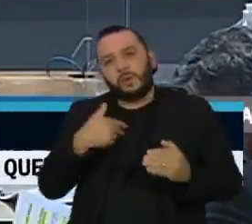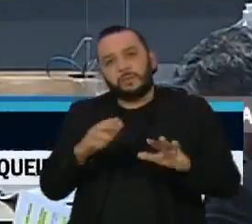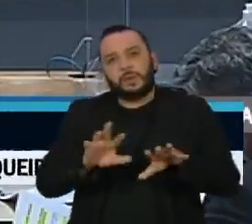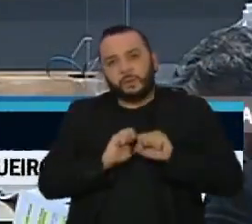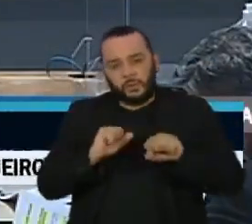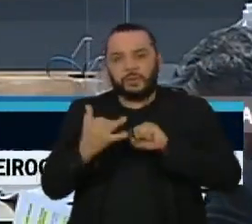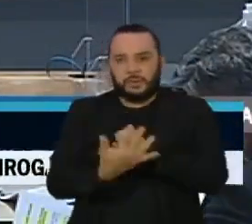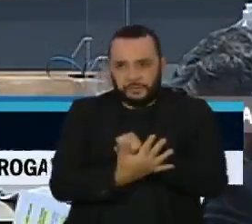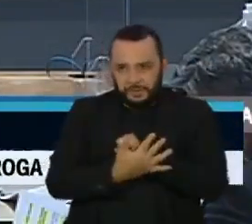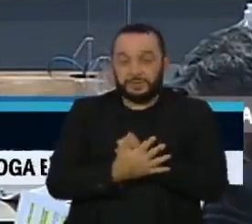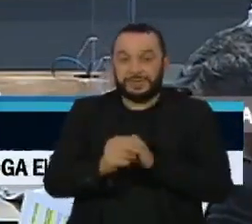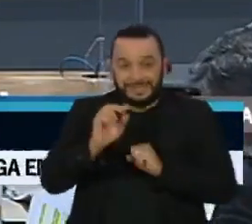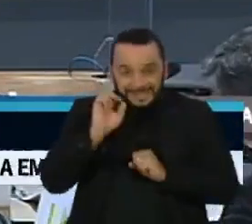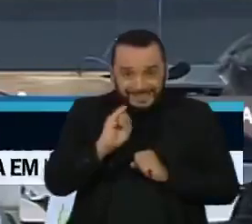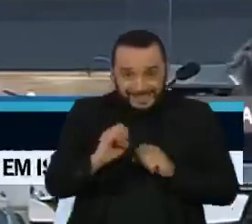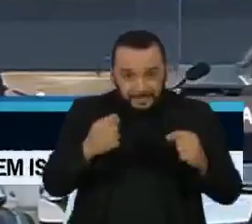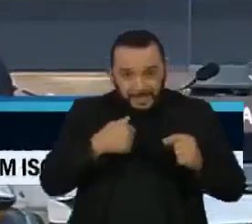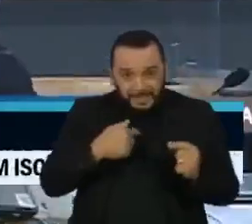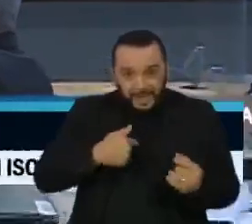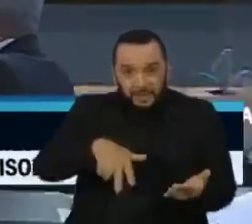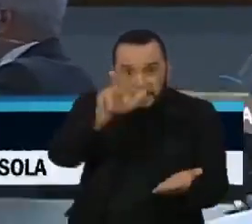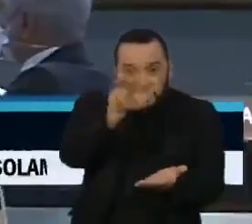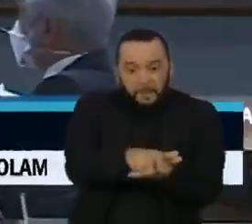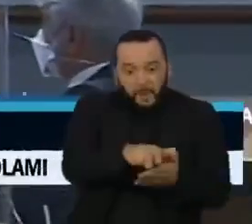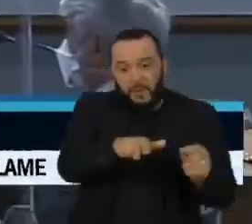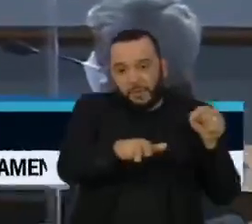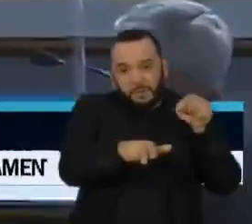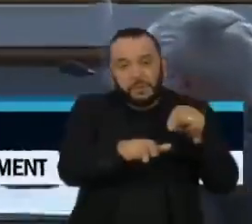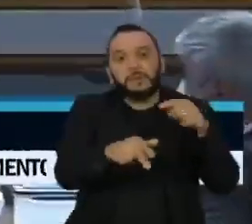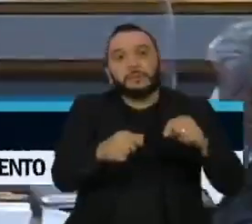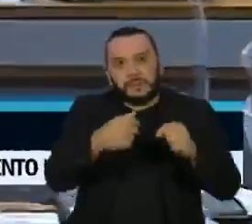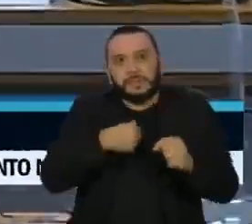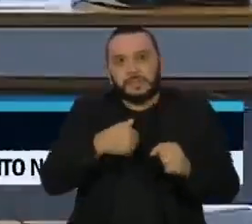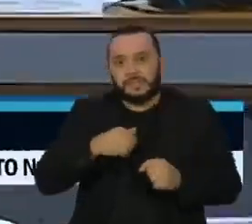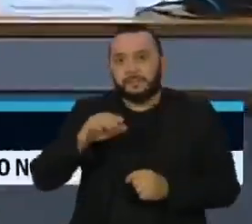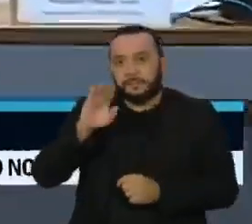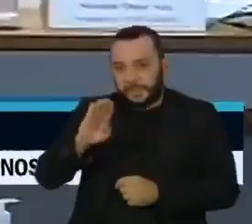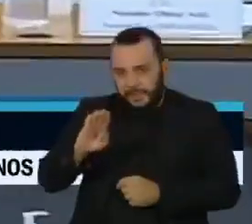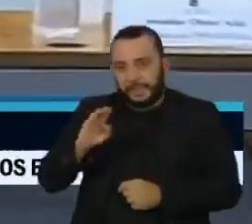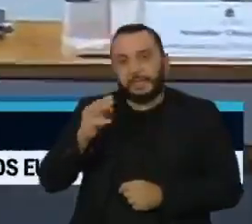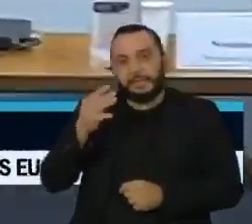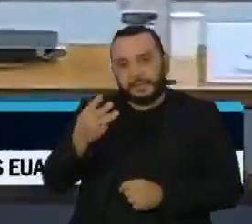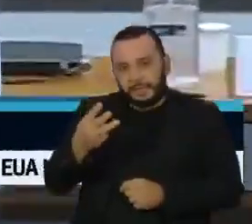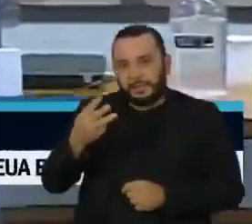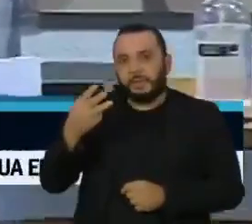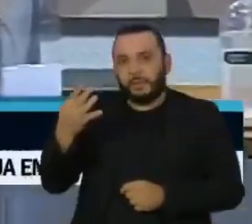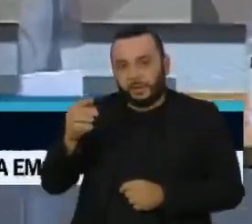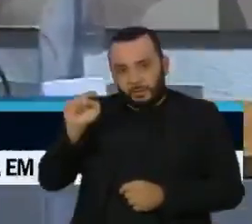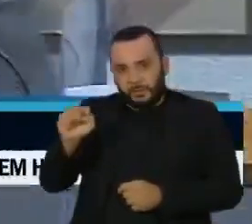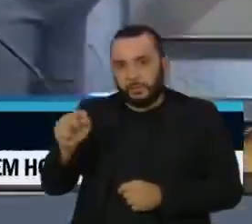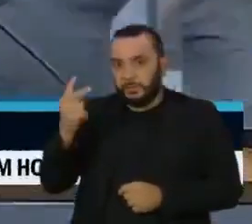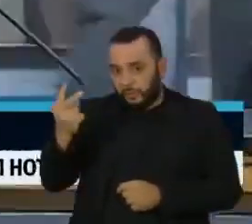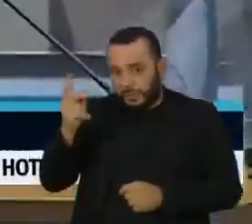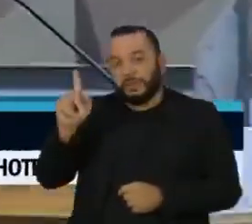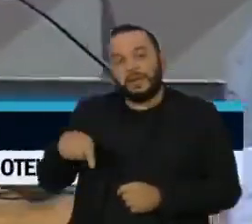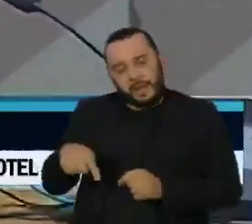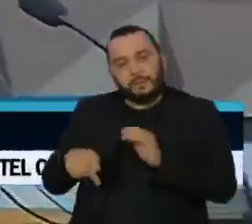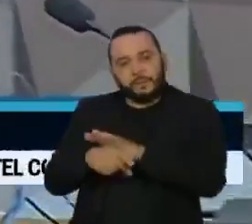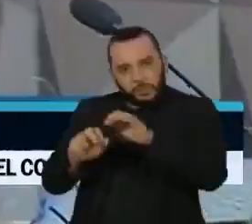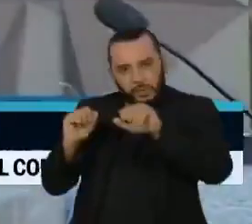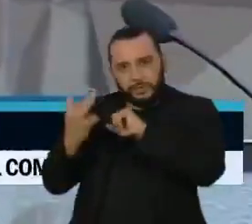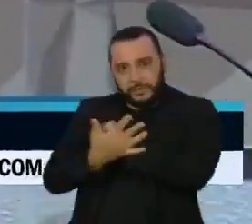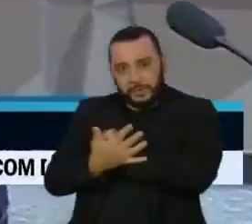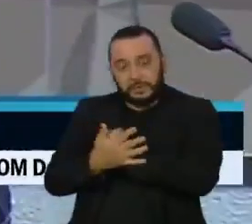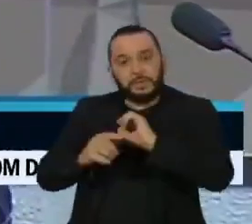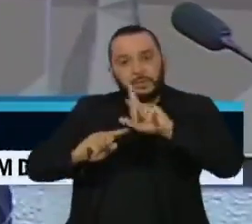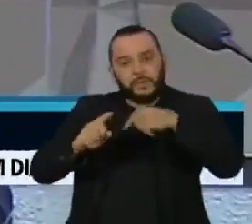na necessidade de isolamento, quando entravam no hospital, precisavam receber o B34.2, que é o CID de Covid, e